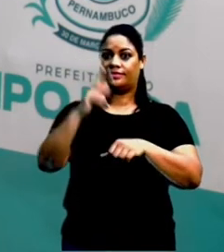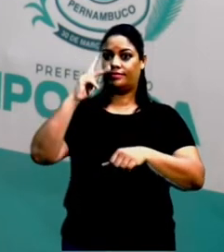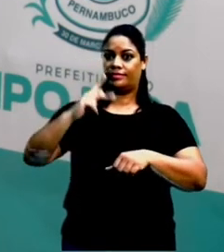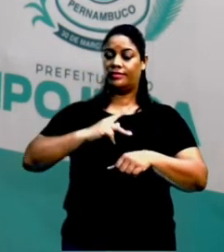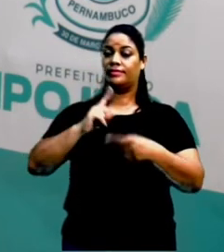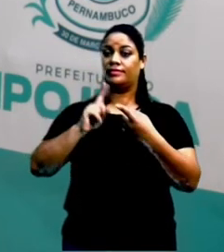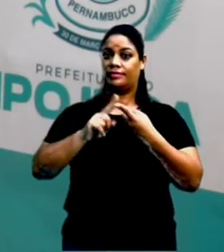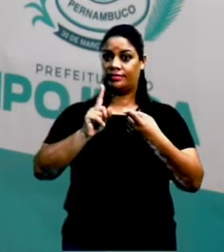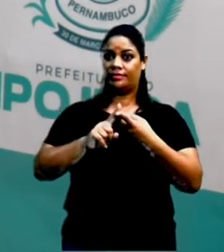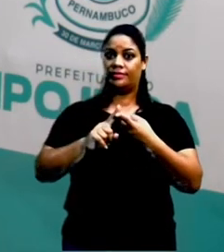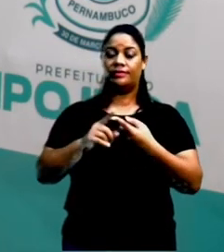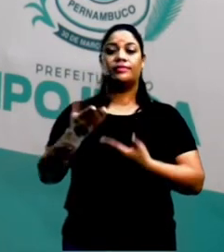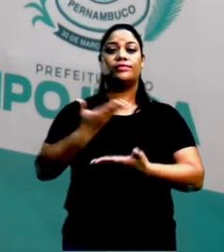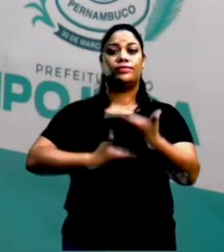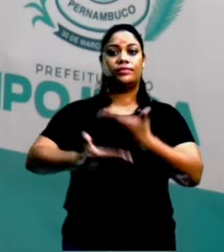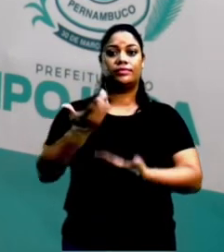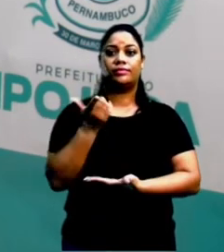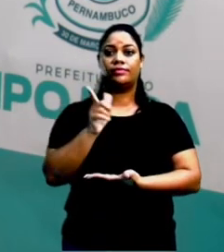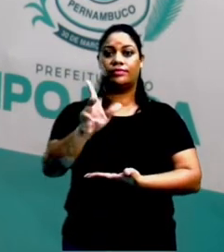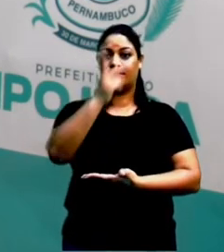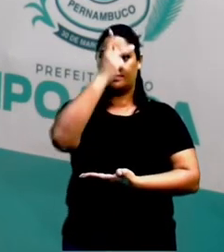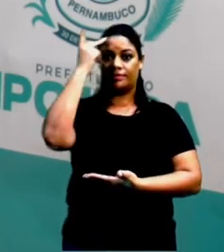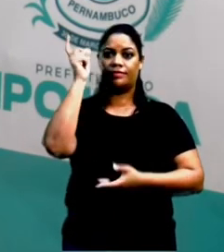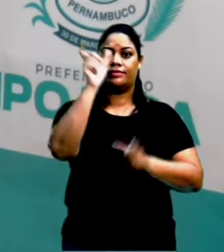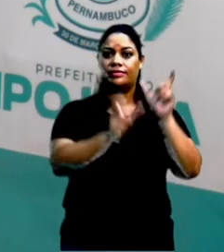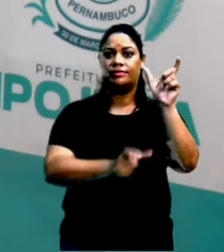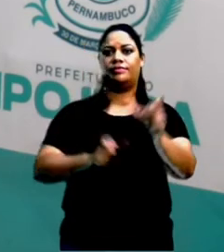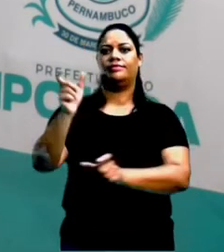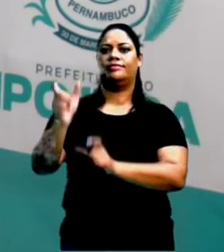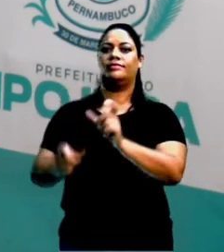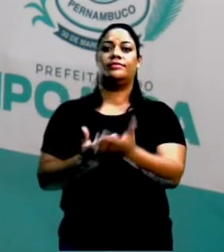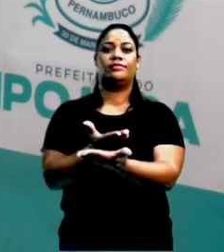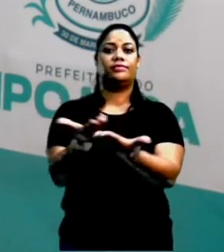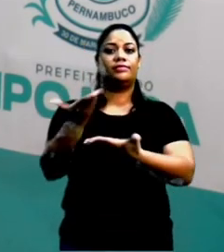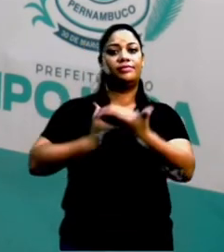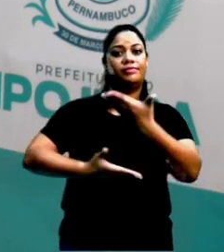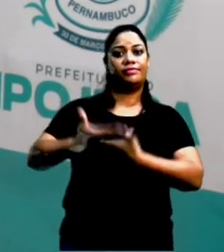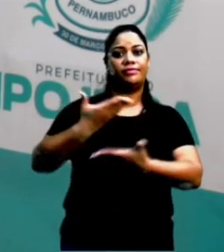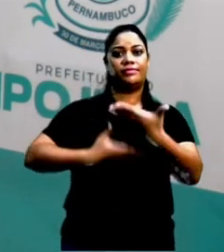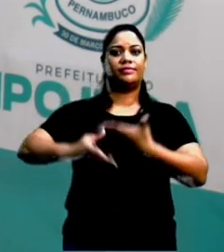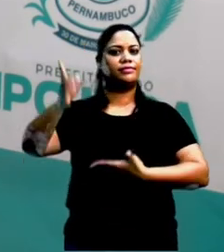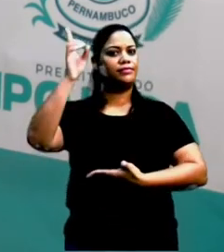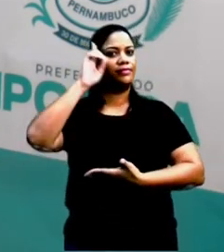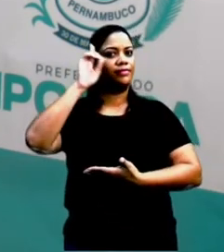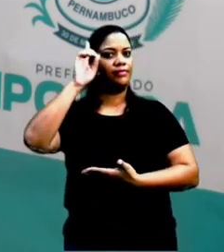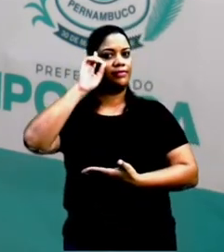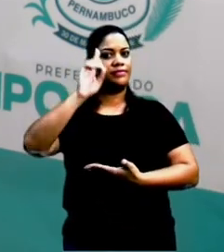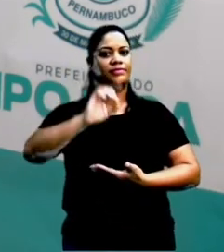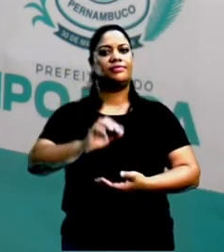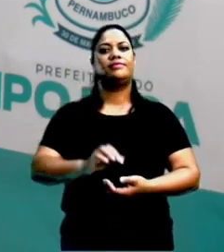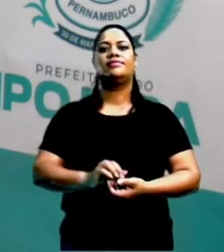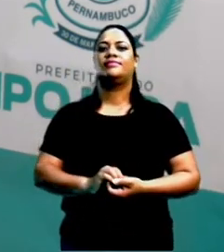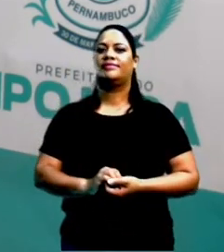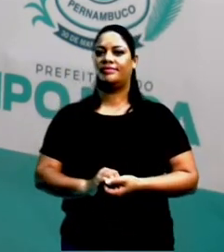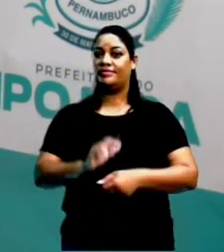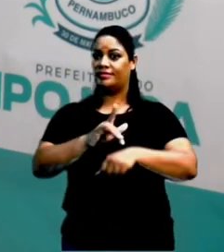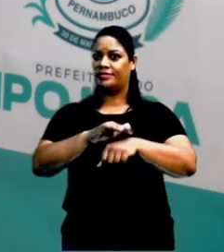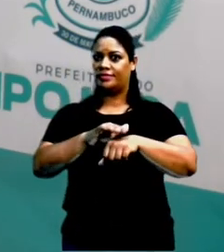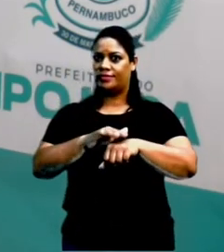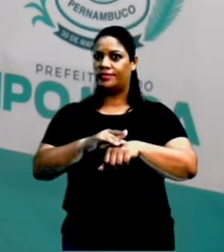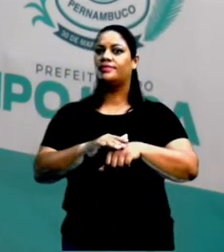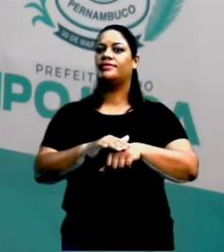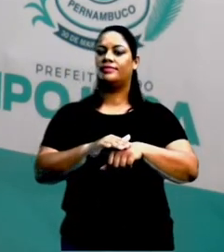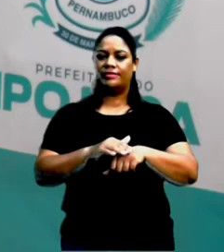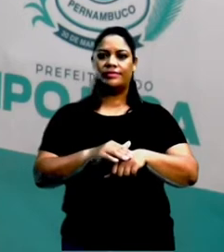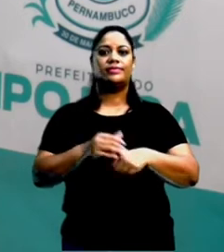não contamine as outras pessoas, e o cuidado que você deve ter no seu dia a dia, né, com essa doença